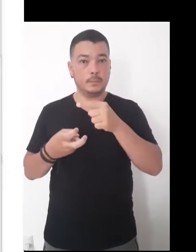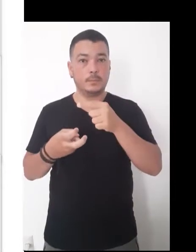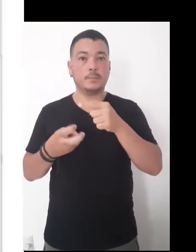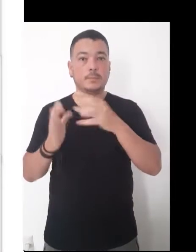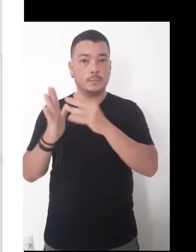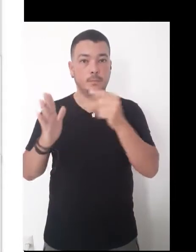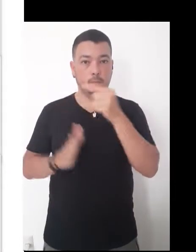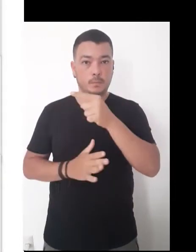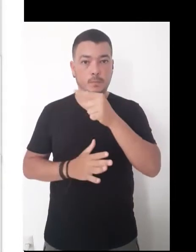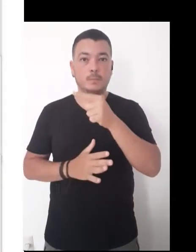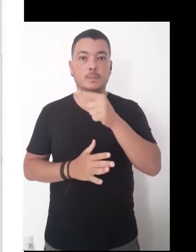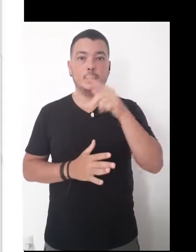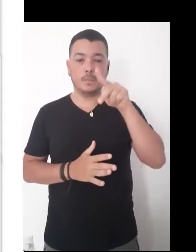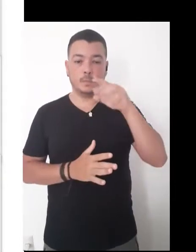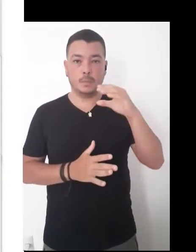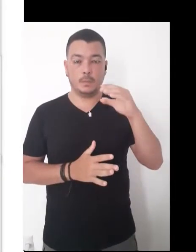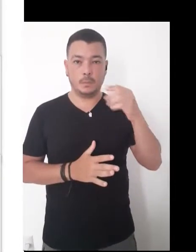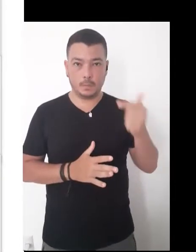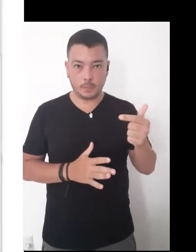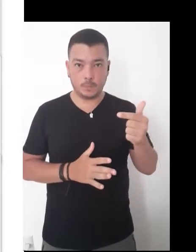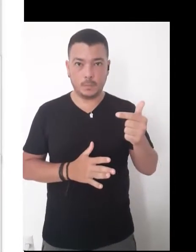tem escrito PC2